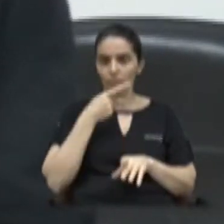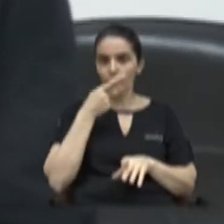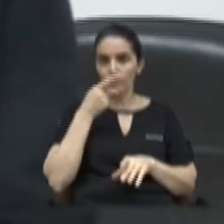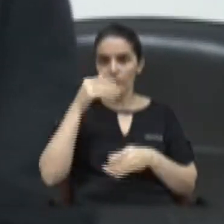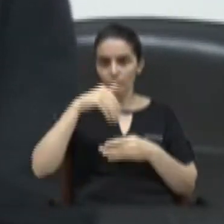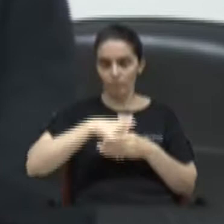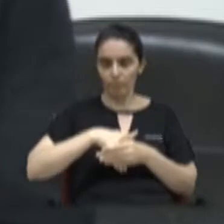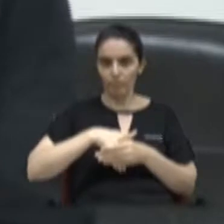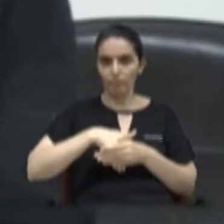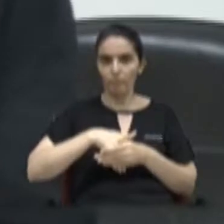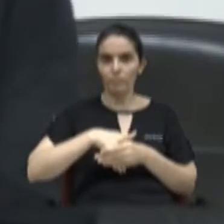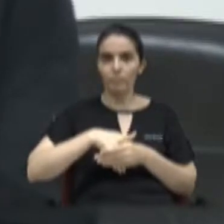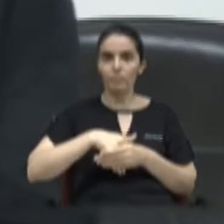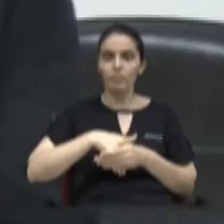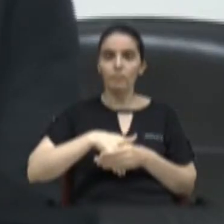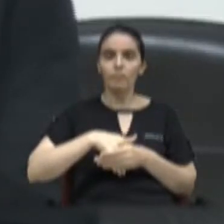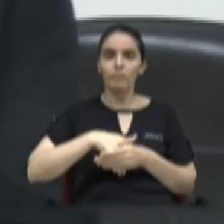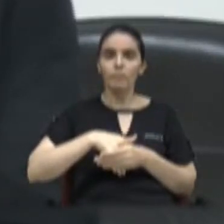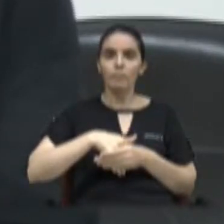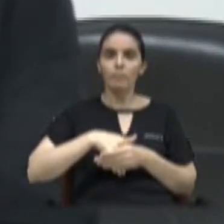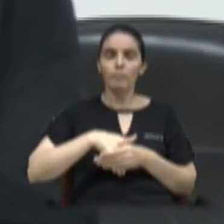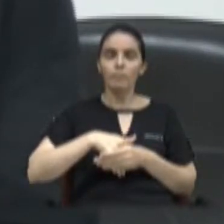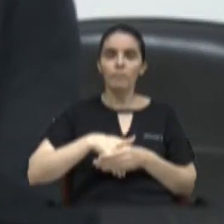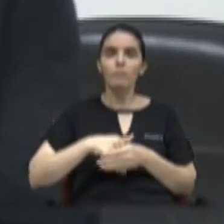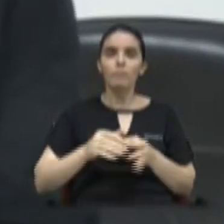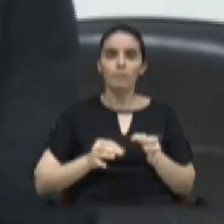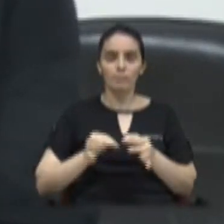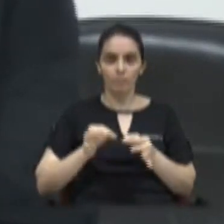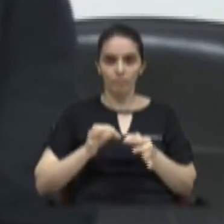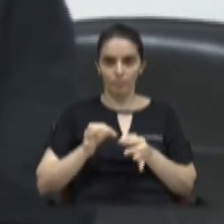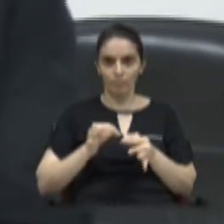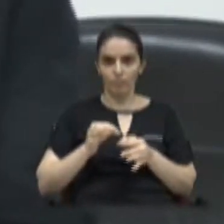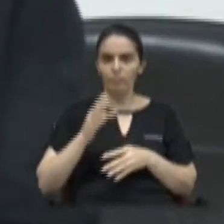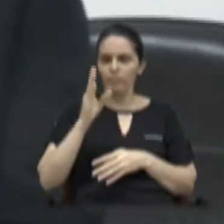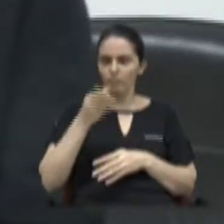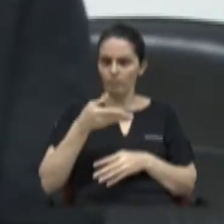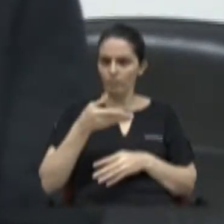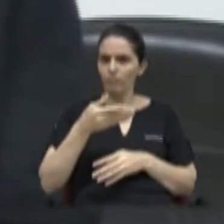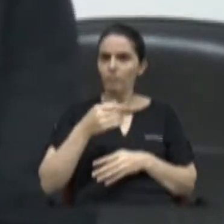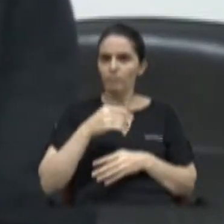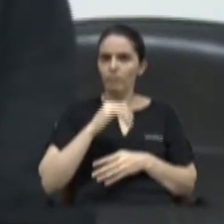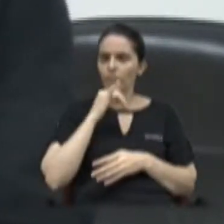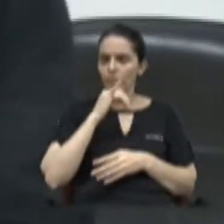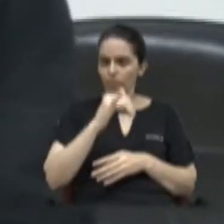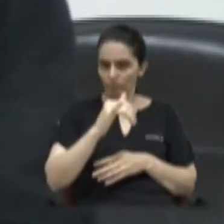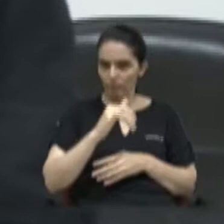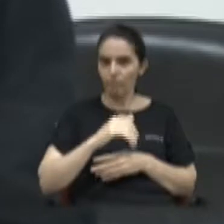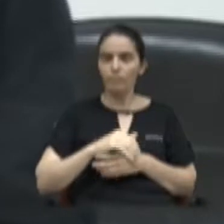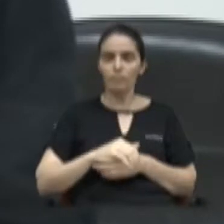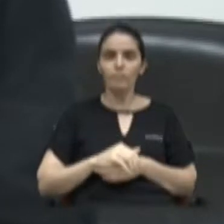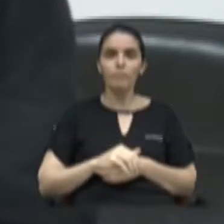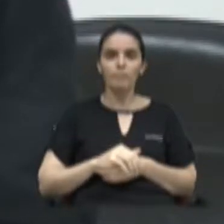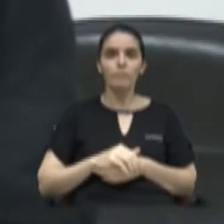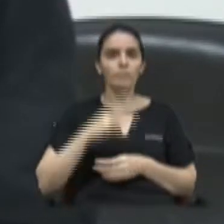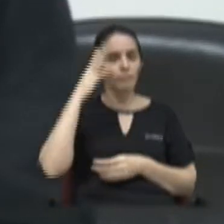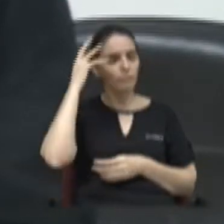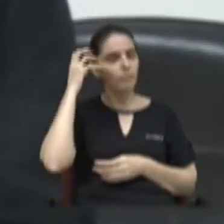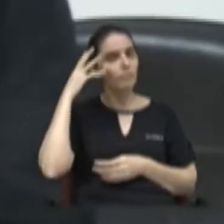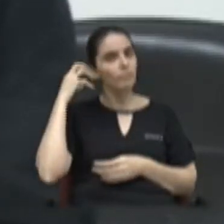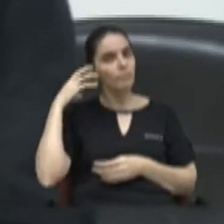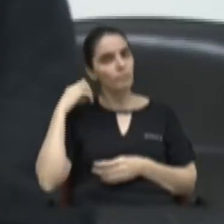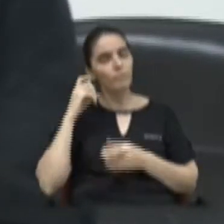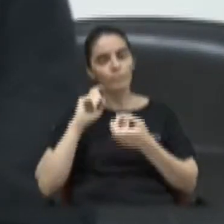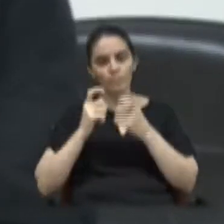voto favorável ao projeto. Já tinha dito isso à senhora na reunião da comissão,